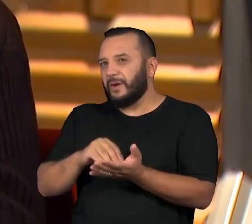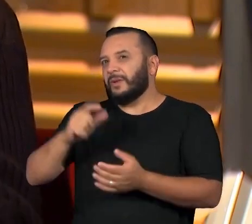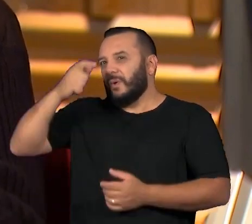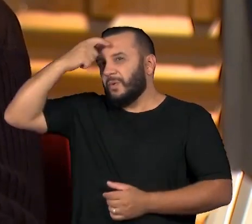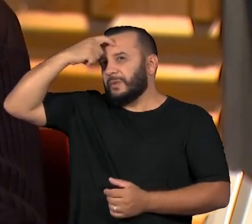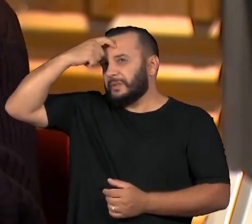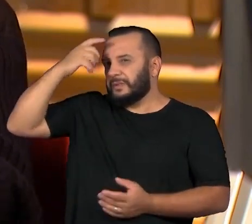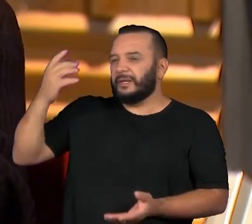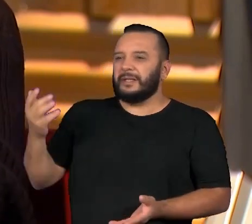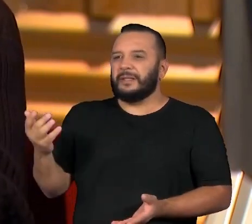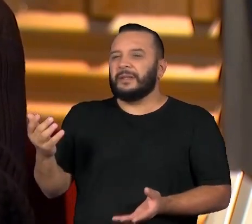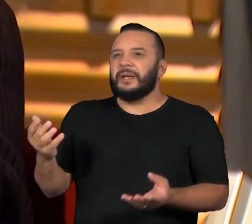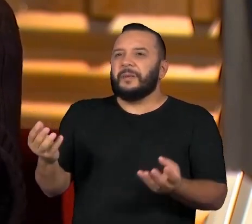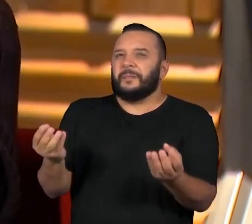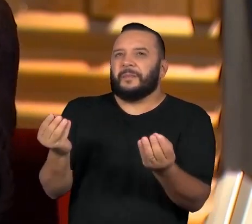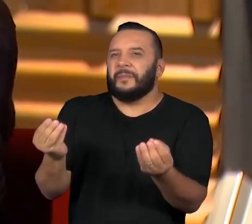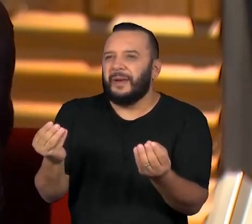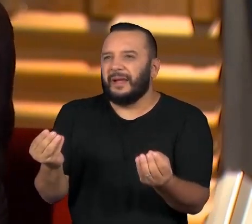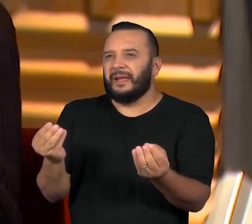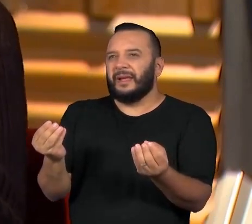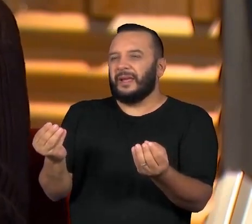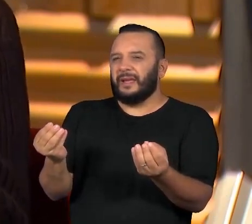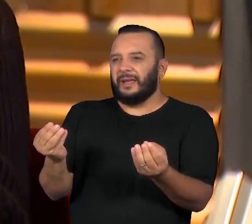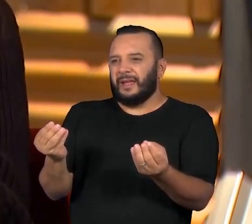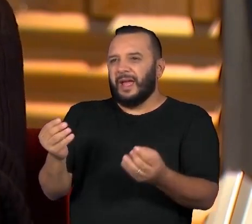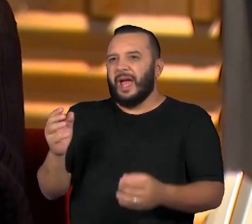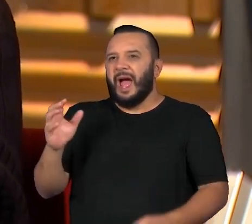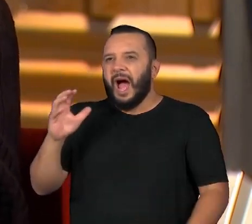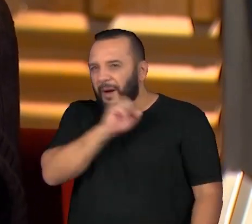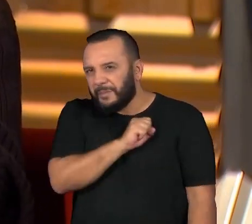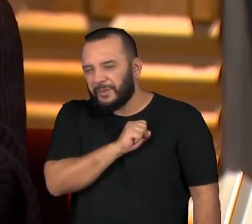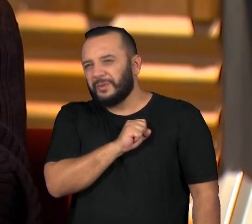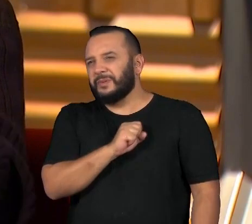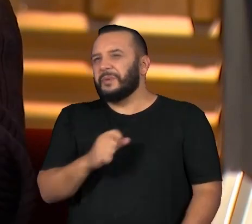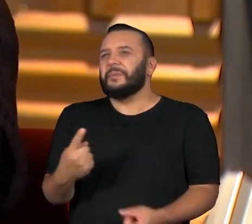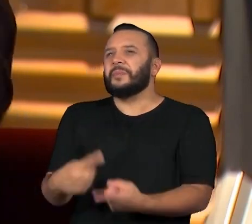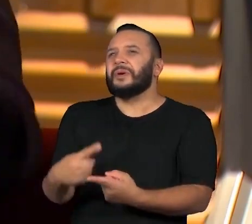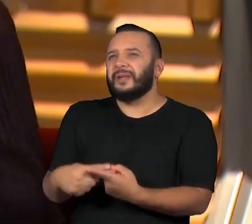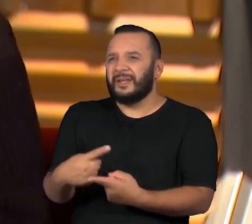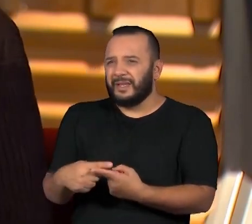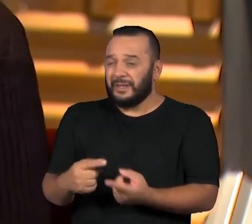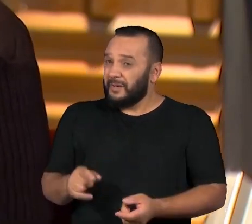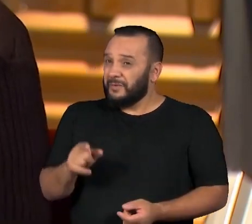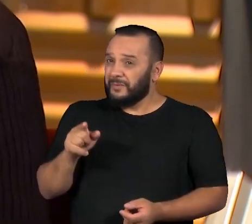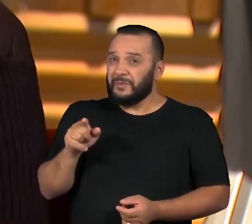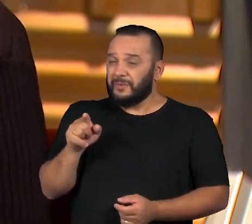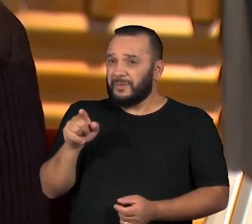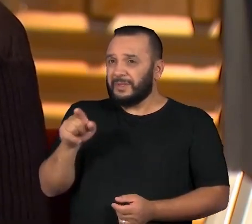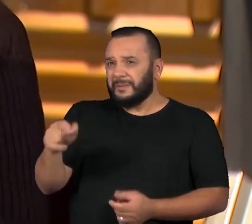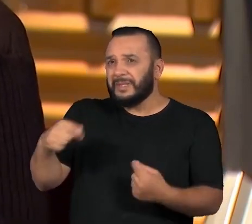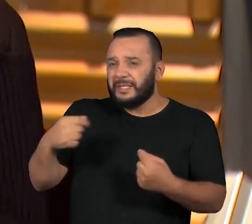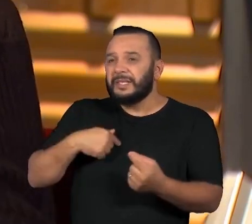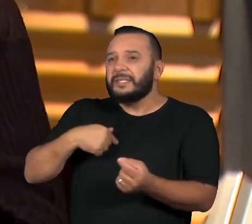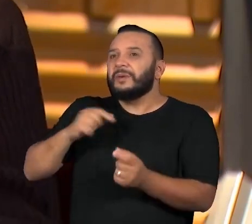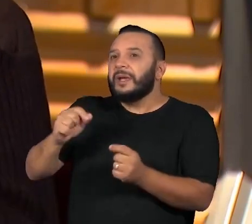que que você é para que que você precisa das coisas mais rápido hum por exemplo para que que você precisa morango o ano inteiro